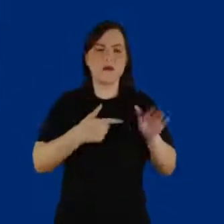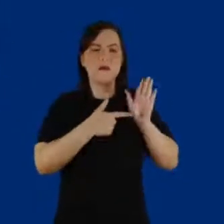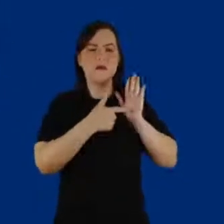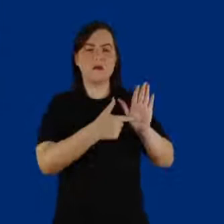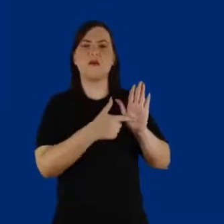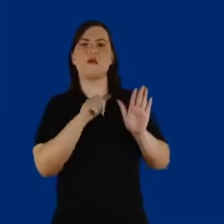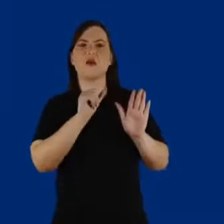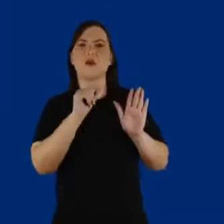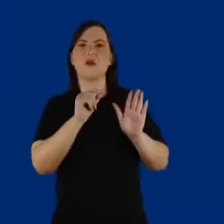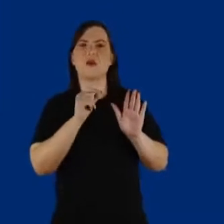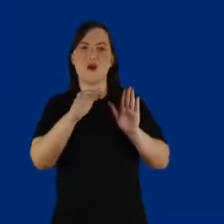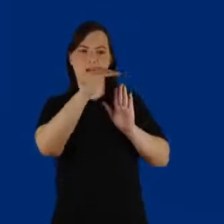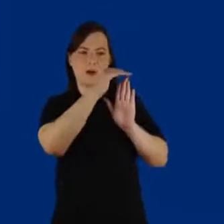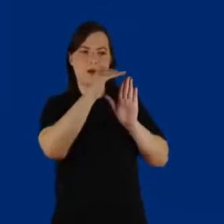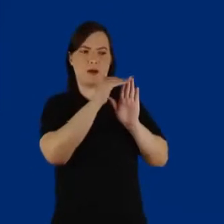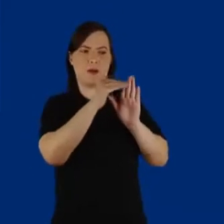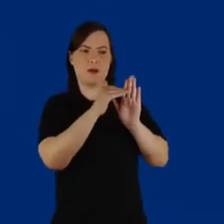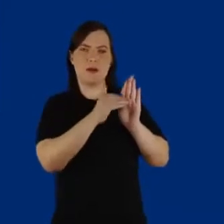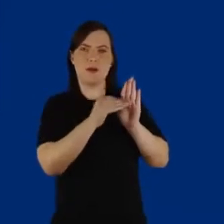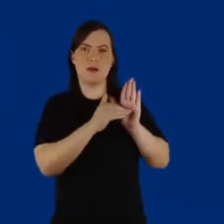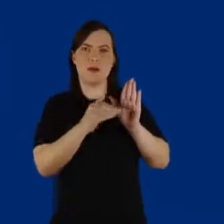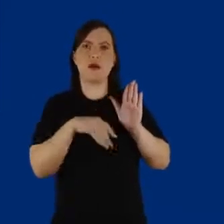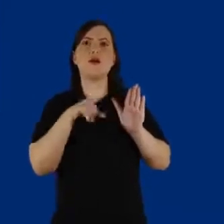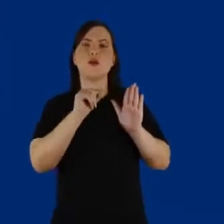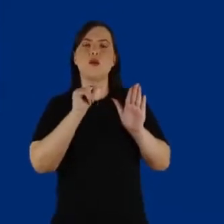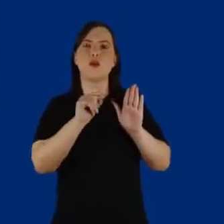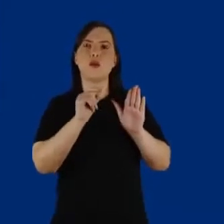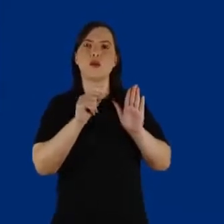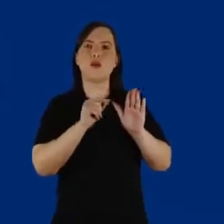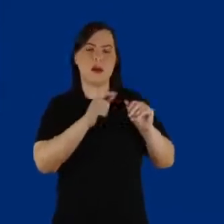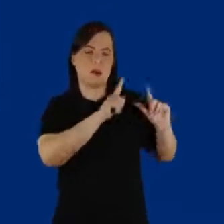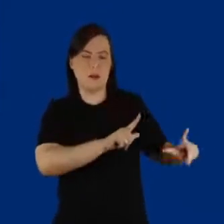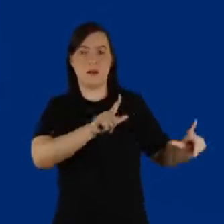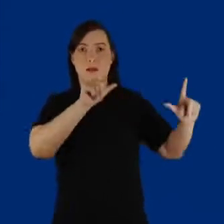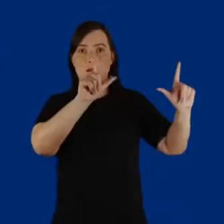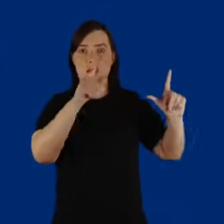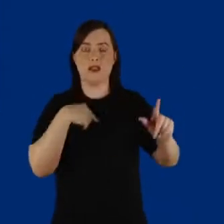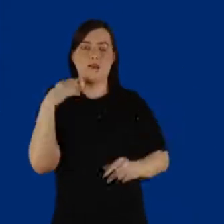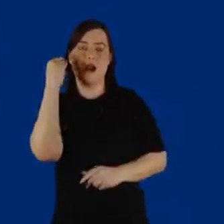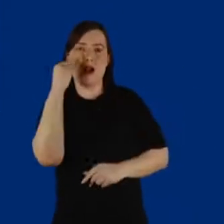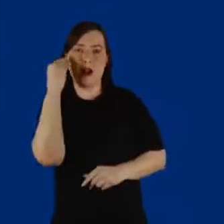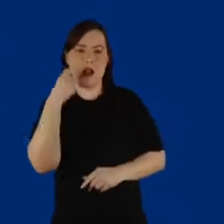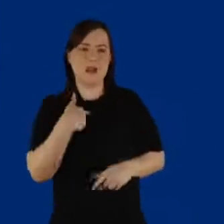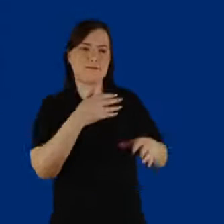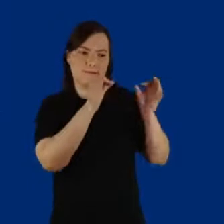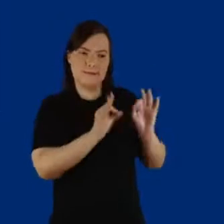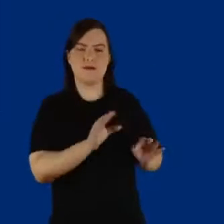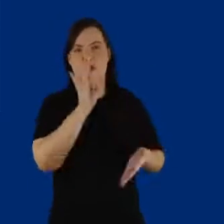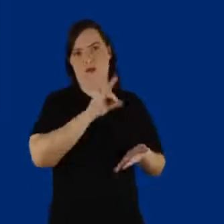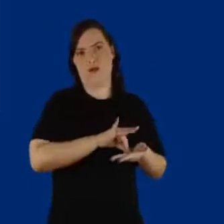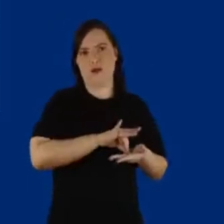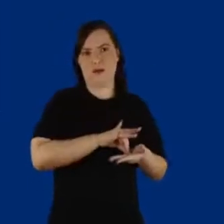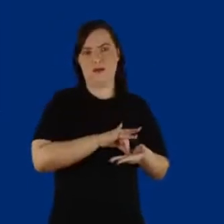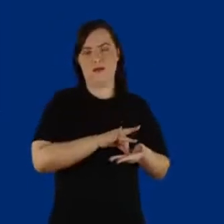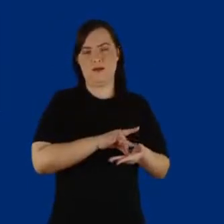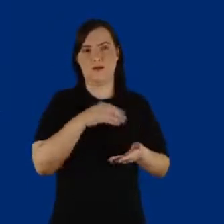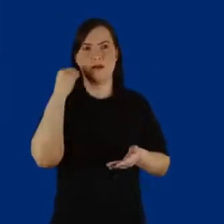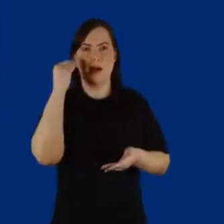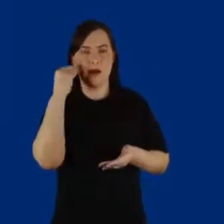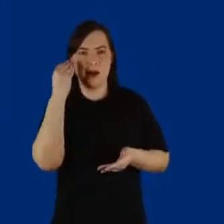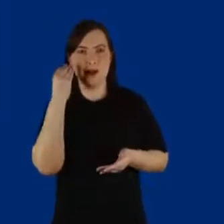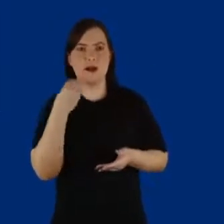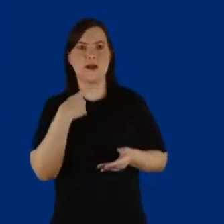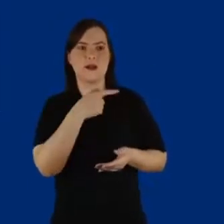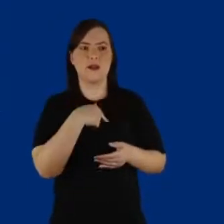apontar algumas experiências que são certificadas, né? Experiências que dão certo para valer. Experiências